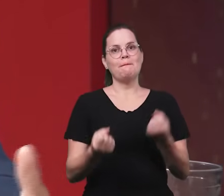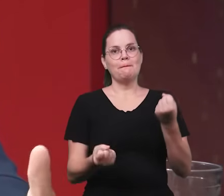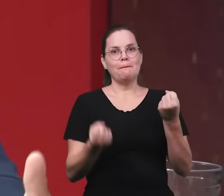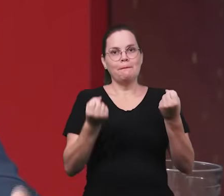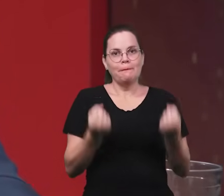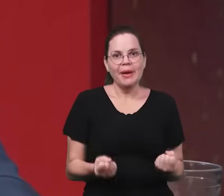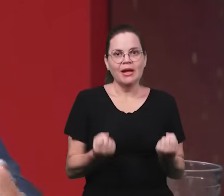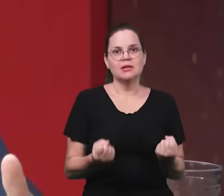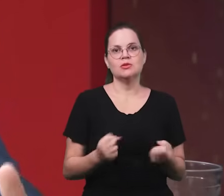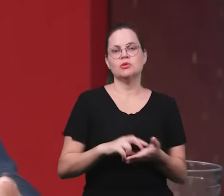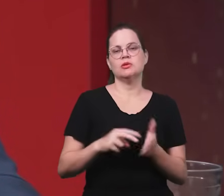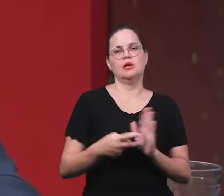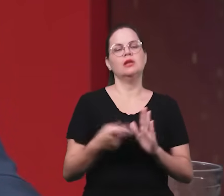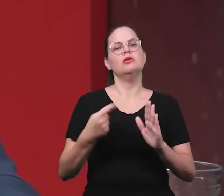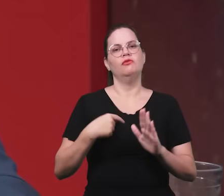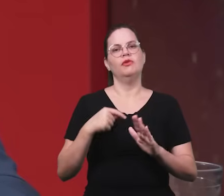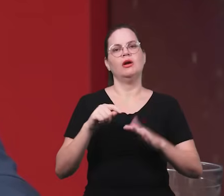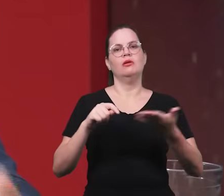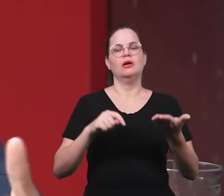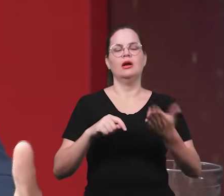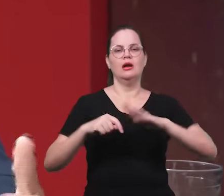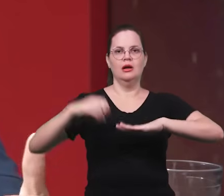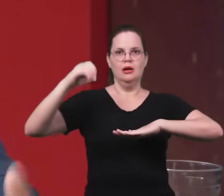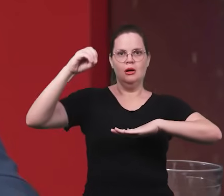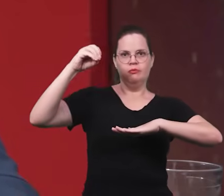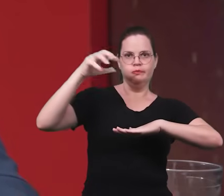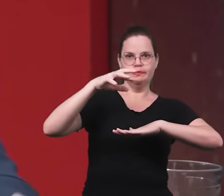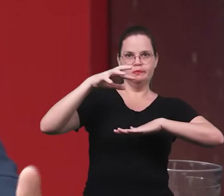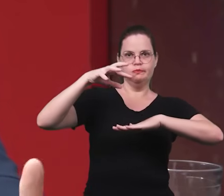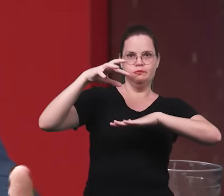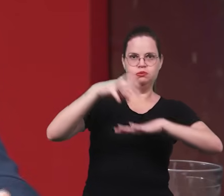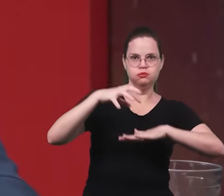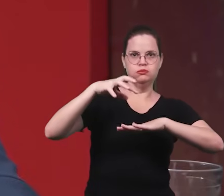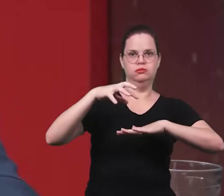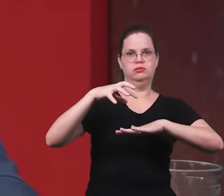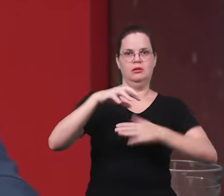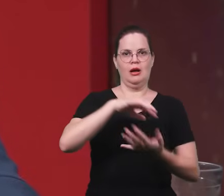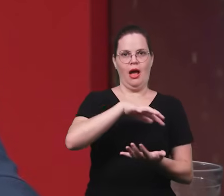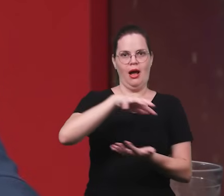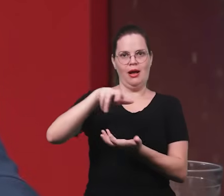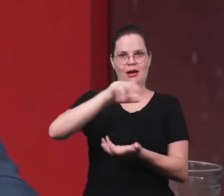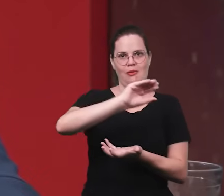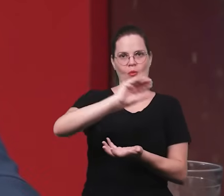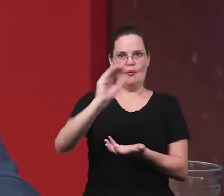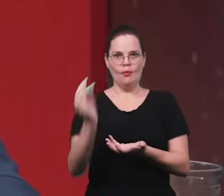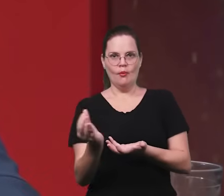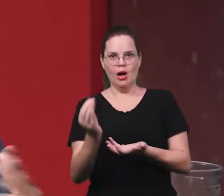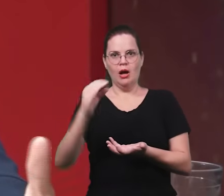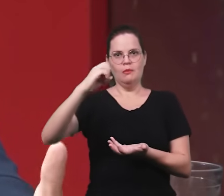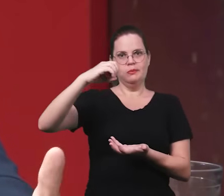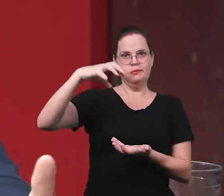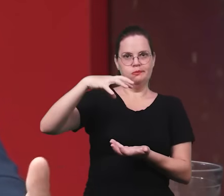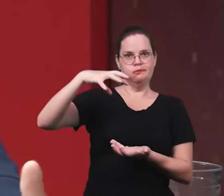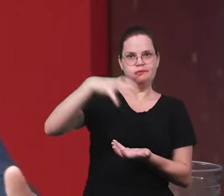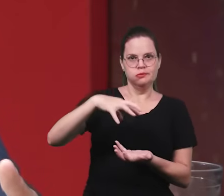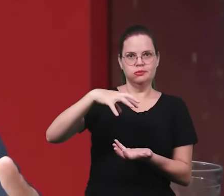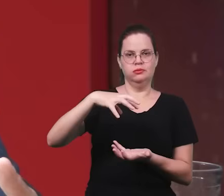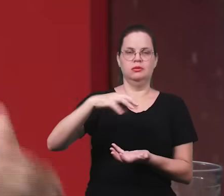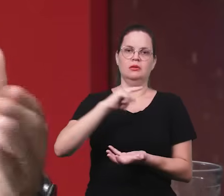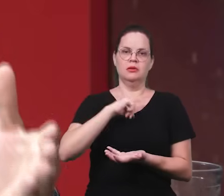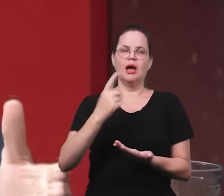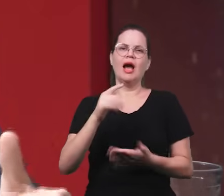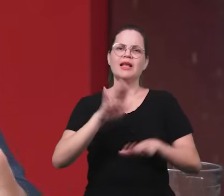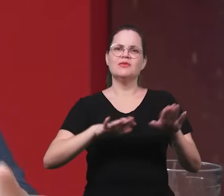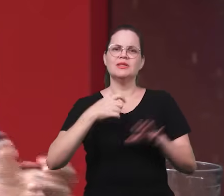E hoje aparece até assim uma coisa, porque muitos assim não entendem e até mesmo